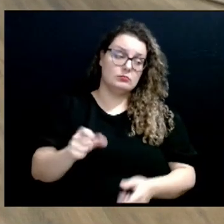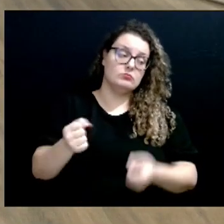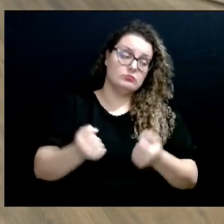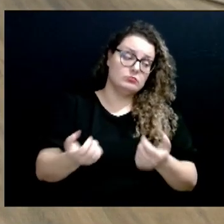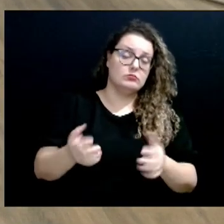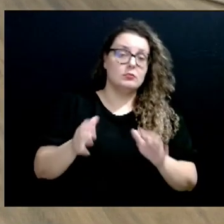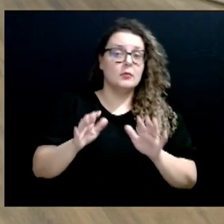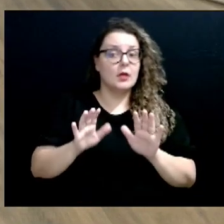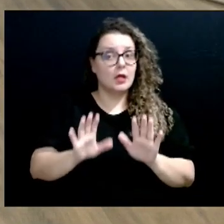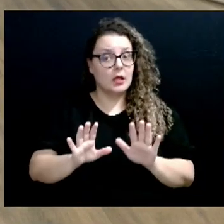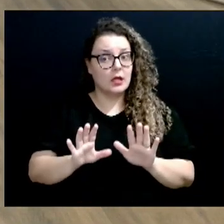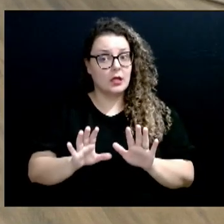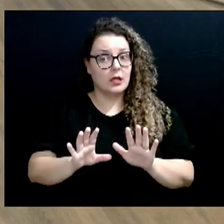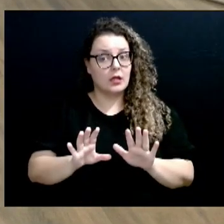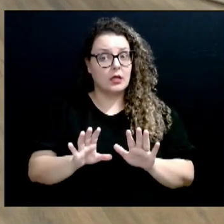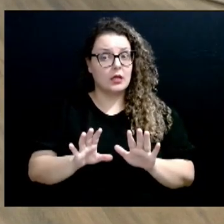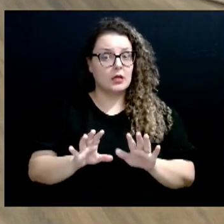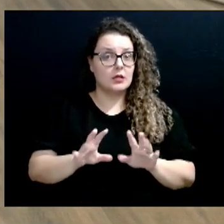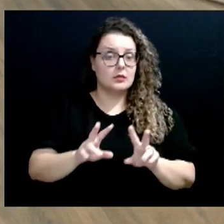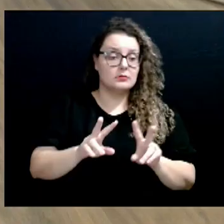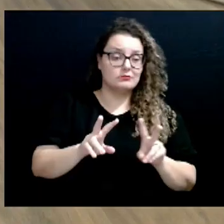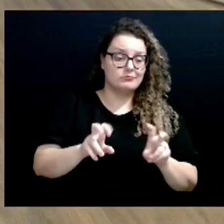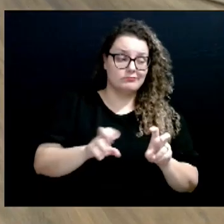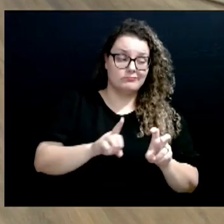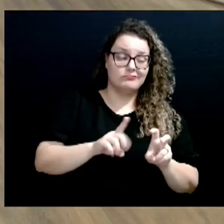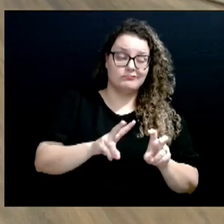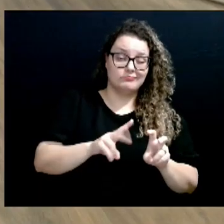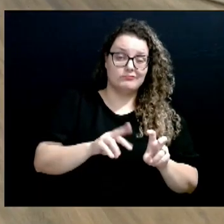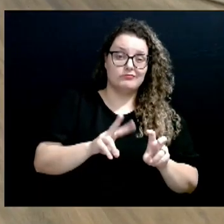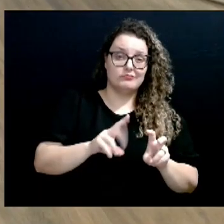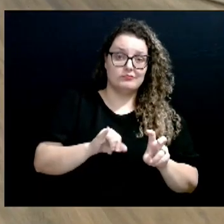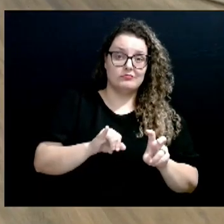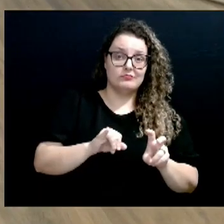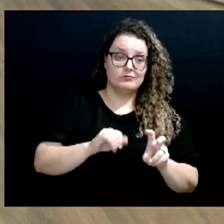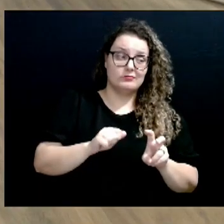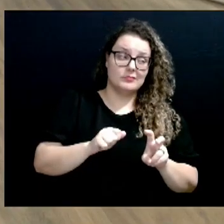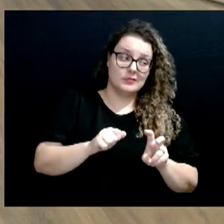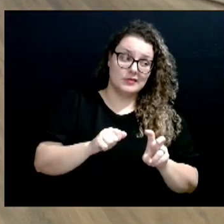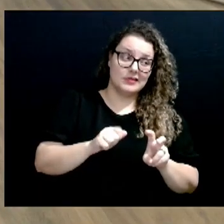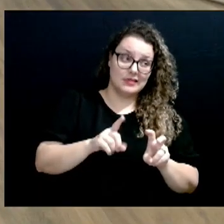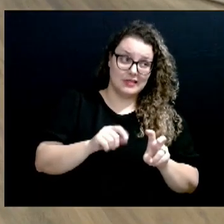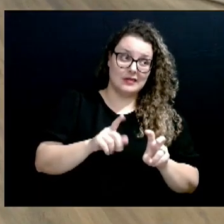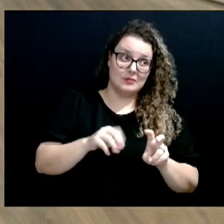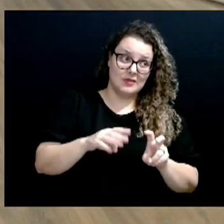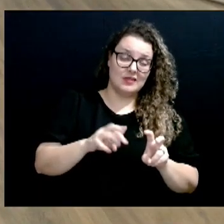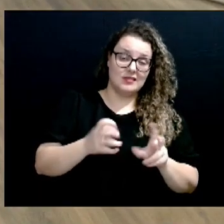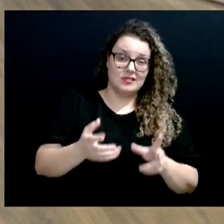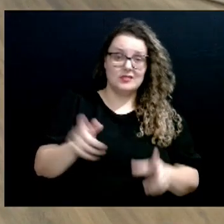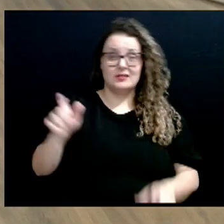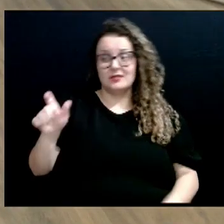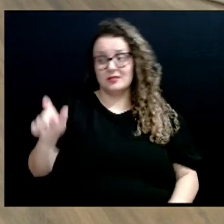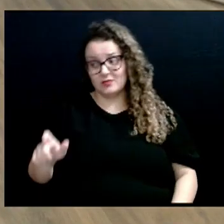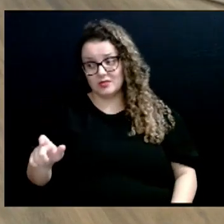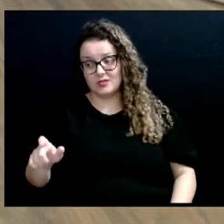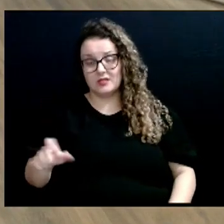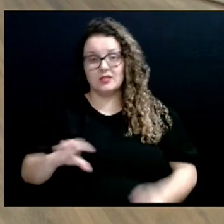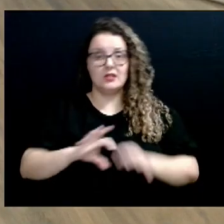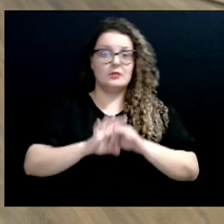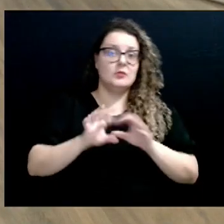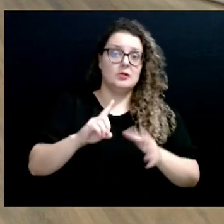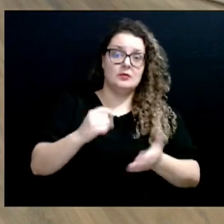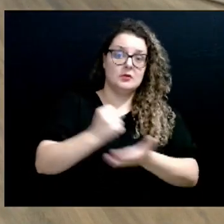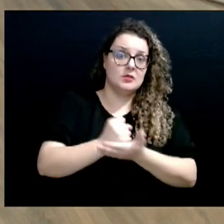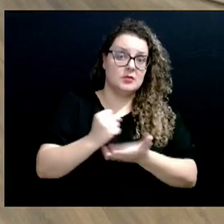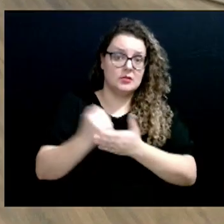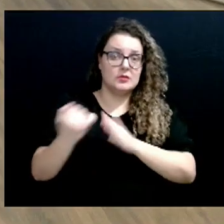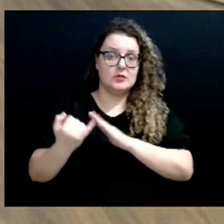esse devidamente fica meio entre aspas, né, doutor? Porque se a pessoa vai ter a liberdade de não contratar um instrutor, é óbvio